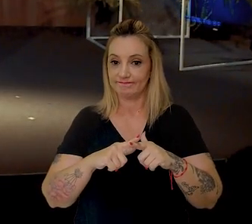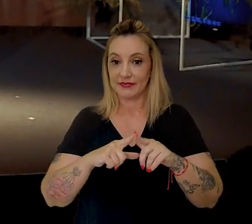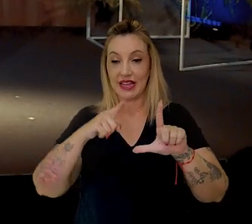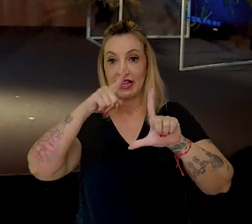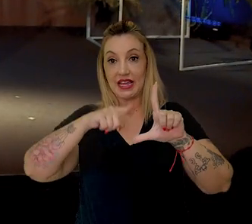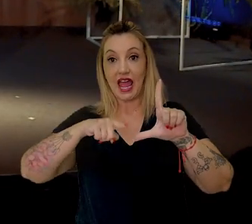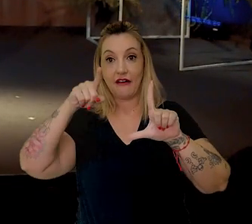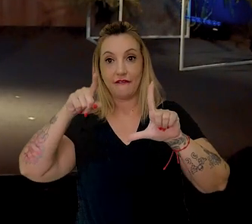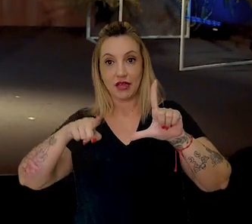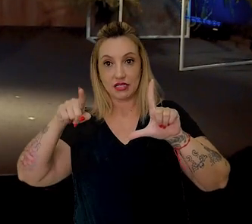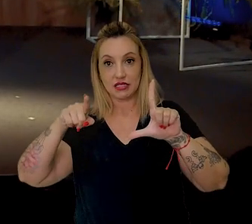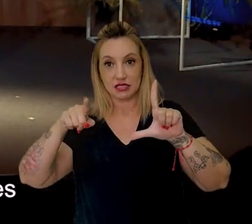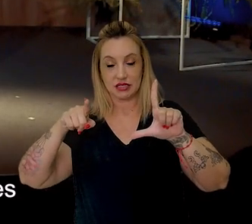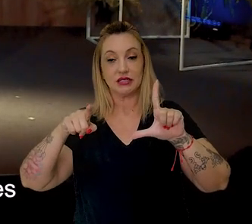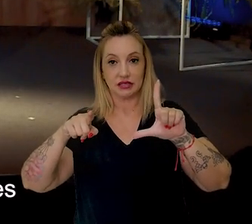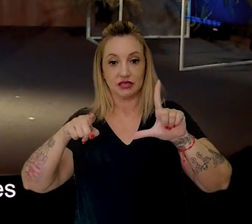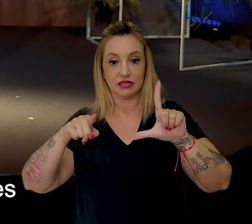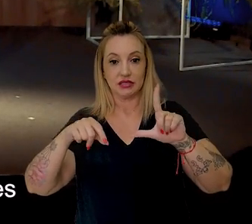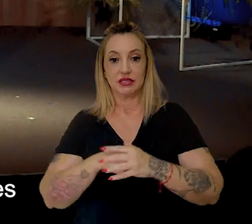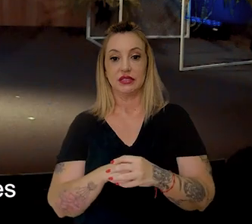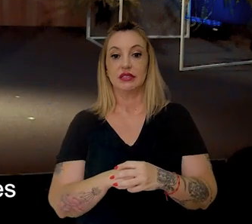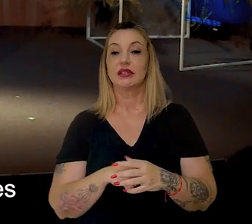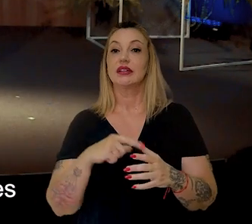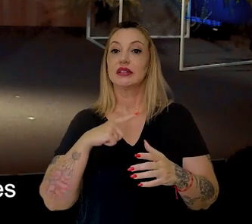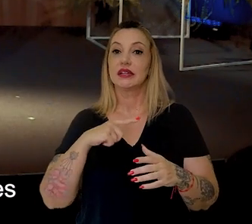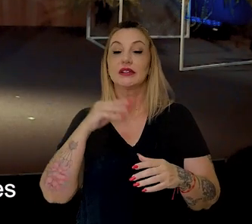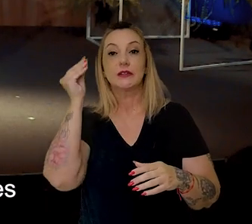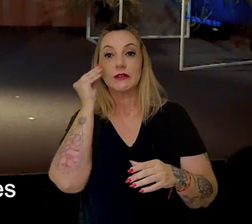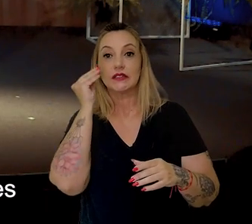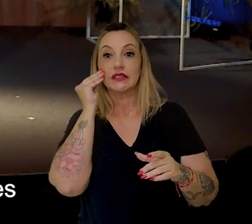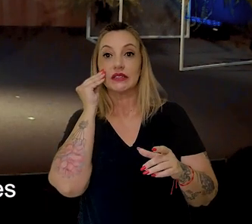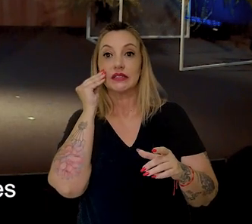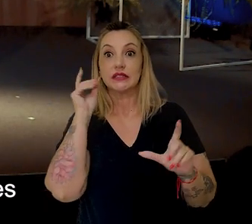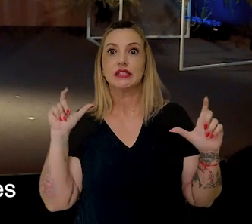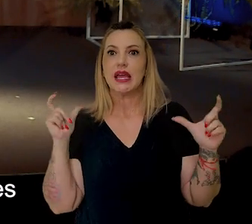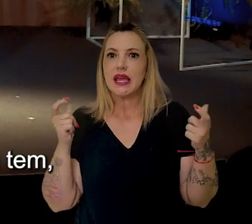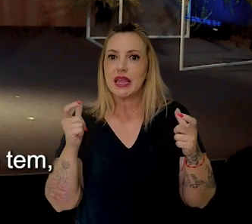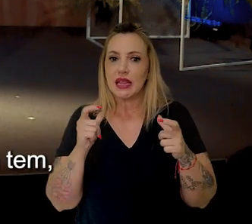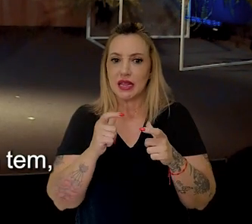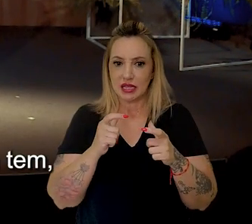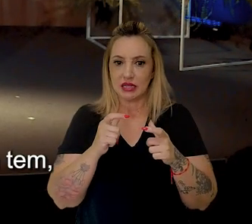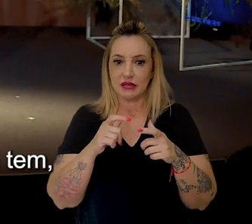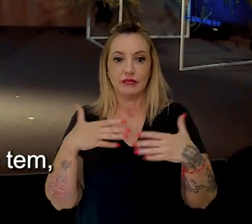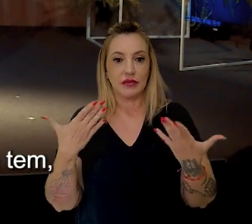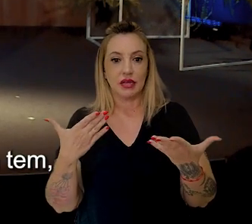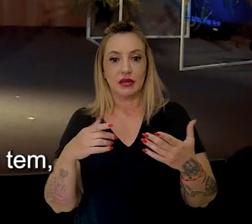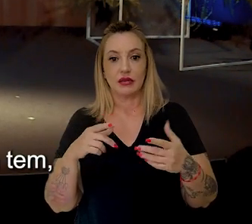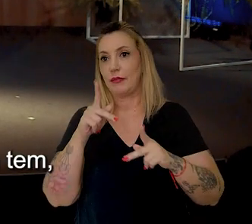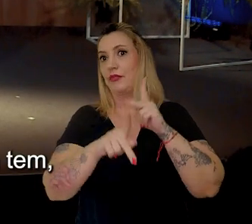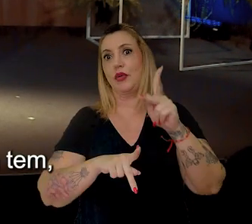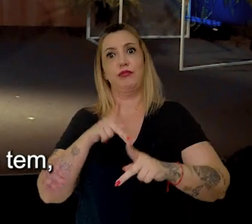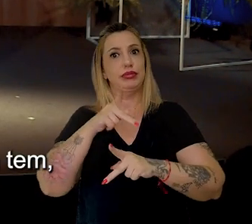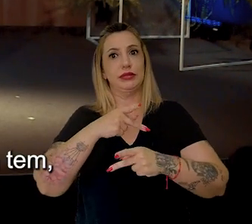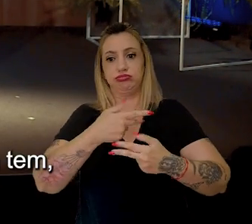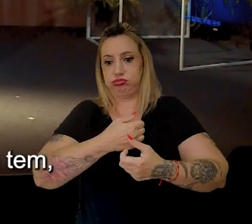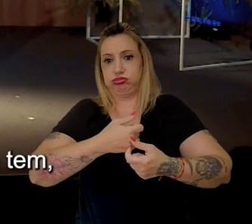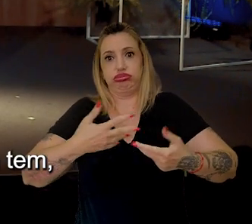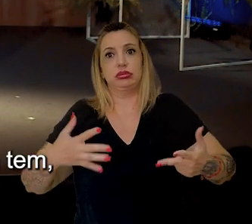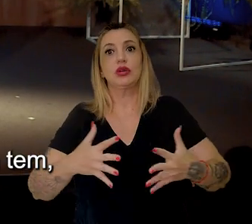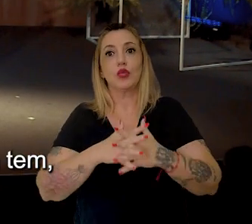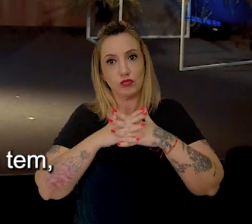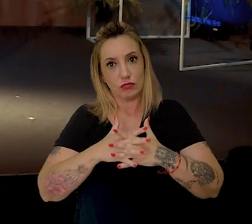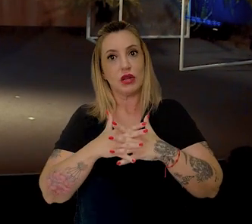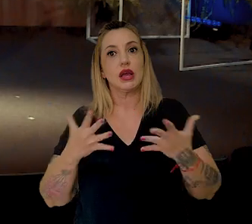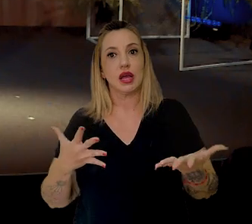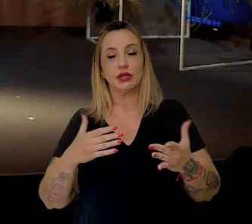gráfico muito explícito né ela ela tem tentado fazer grandes reduções de missões é que com aquela população que ela tem o negócio fica